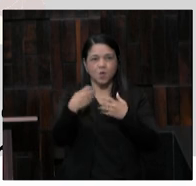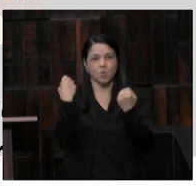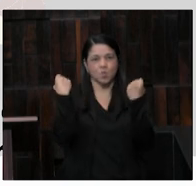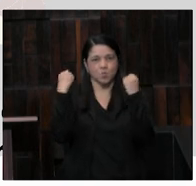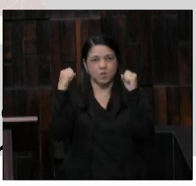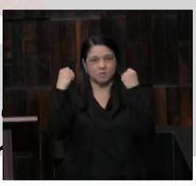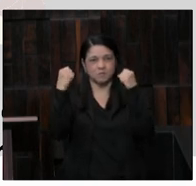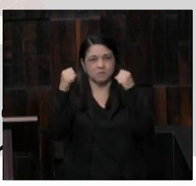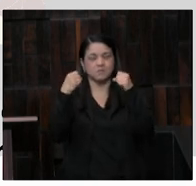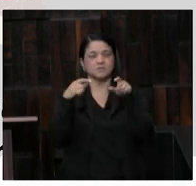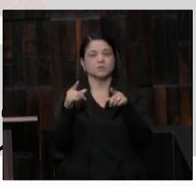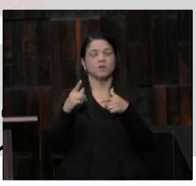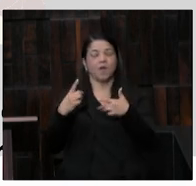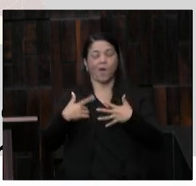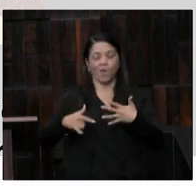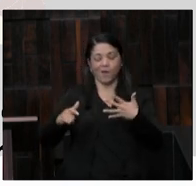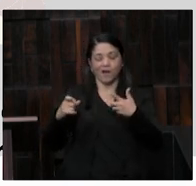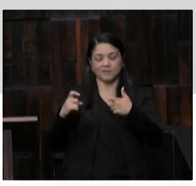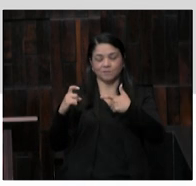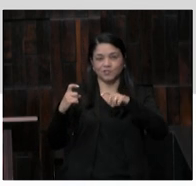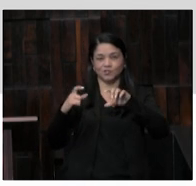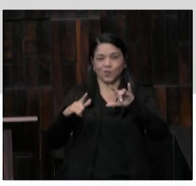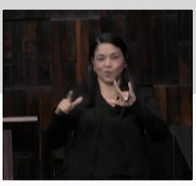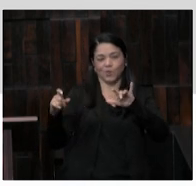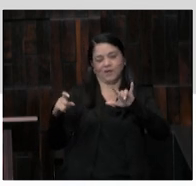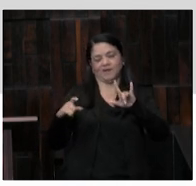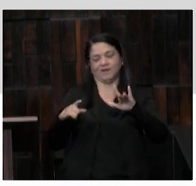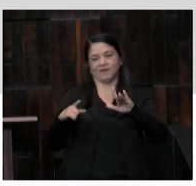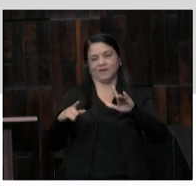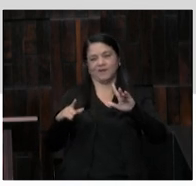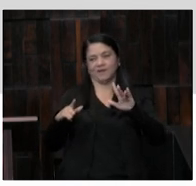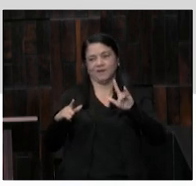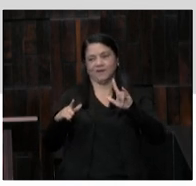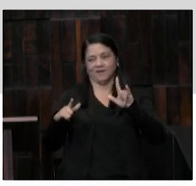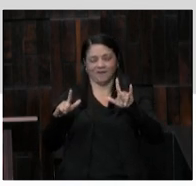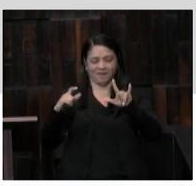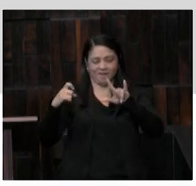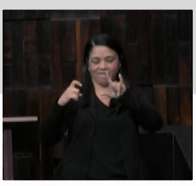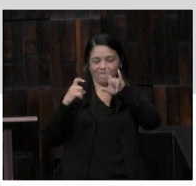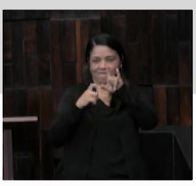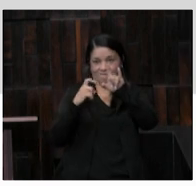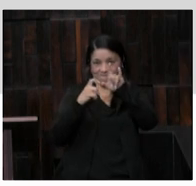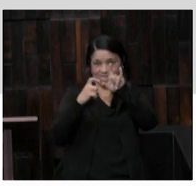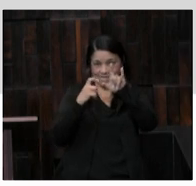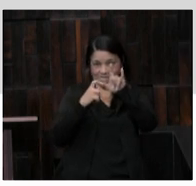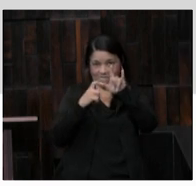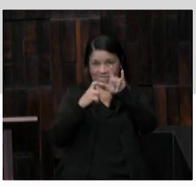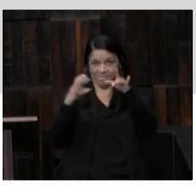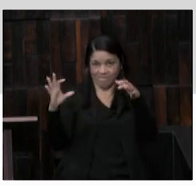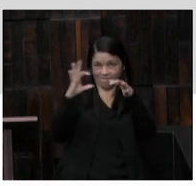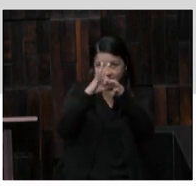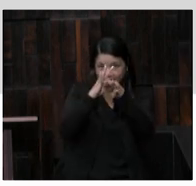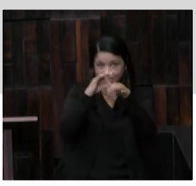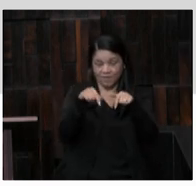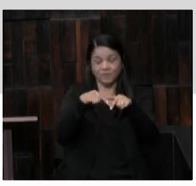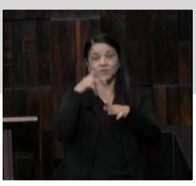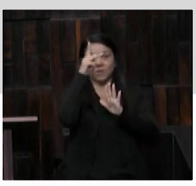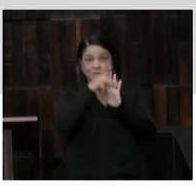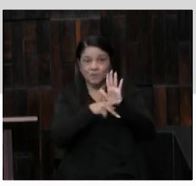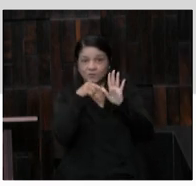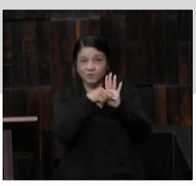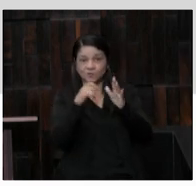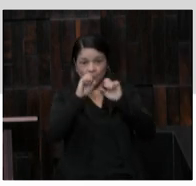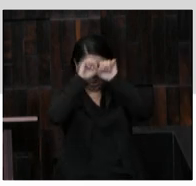associado ao canabidiol na cicatrização. Pode passar, por favor? Aqui, para vocês verem, como eu falei, esse projeto com